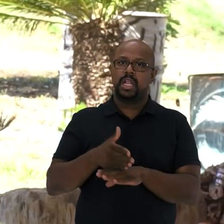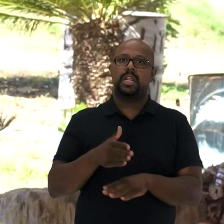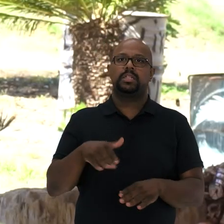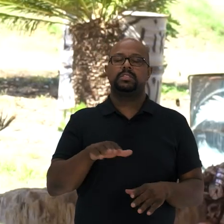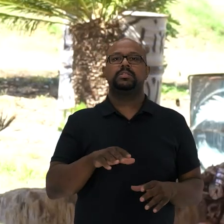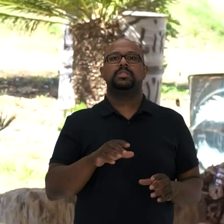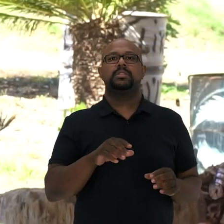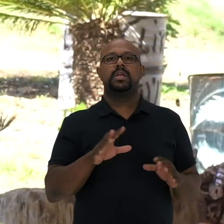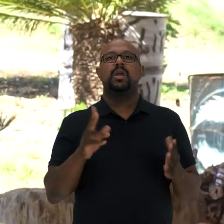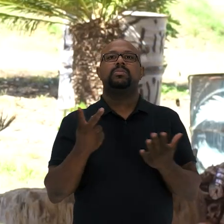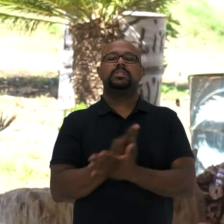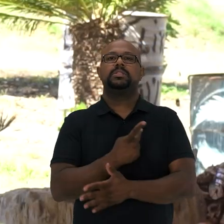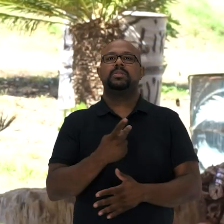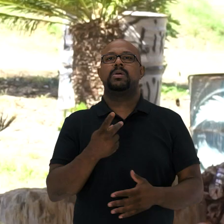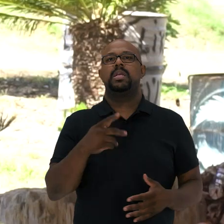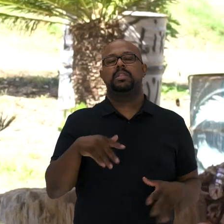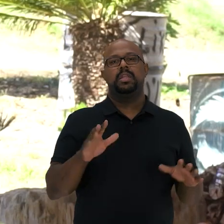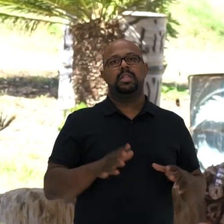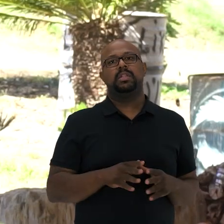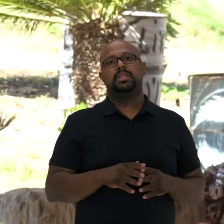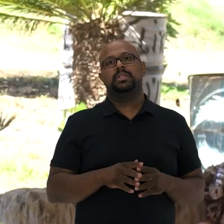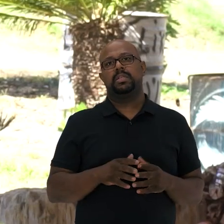numa dessas vindo embora, aconteceu aí